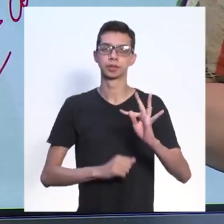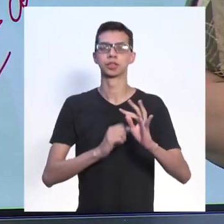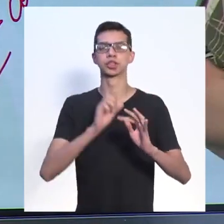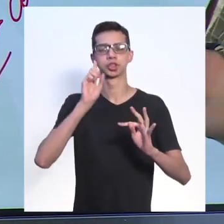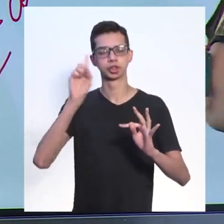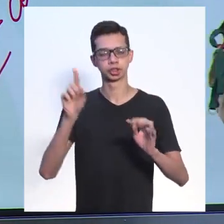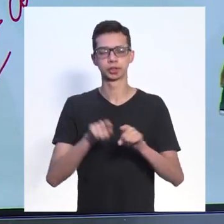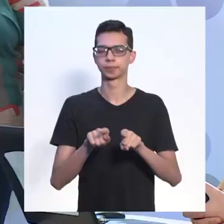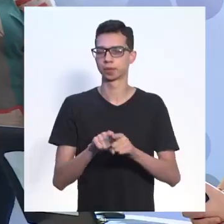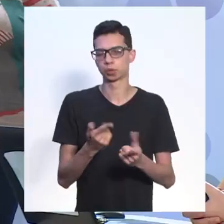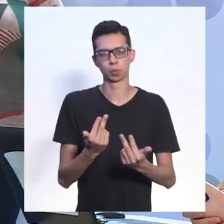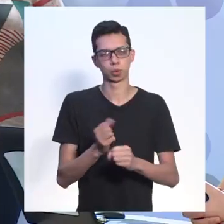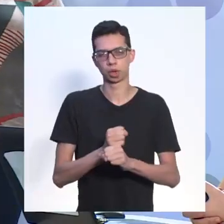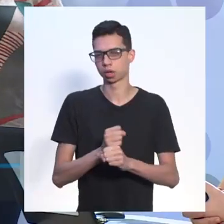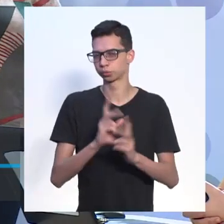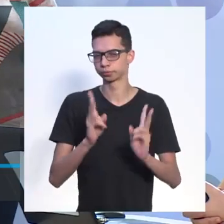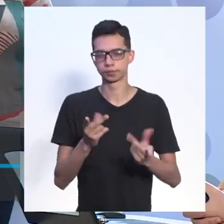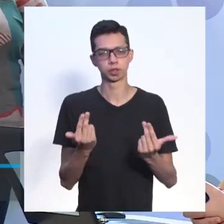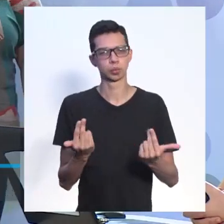E assim